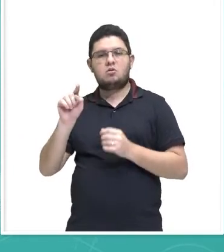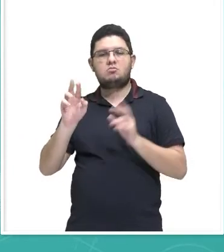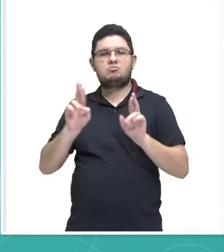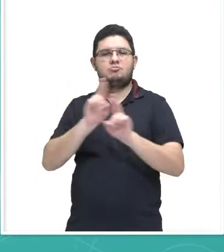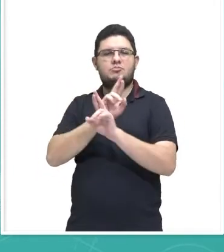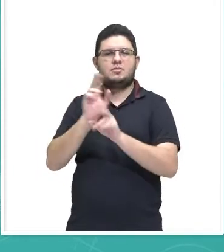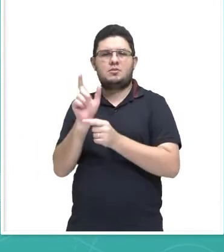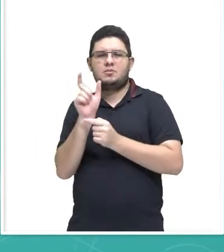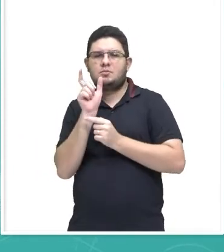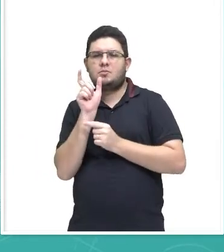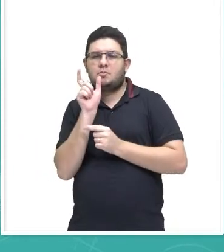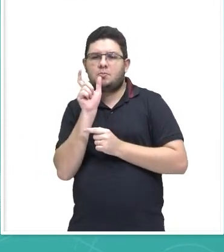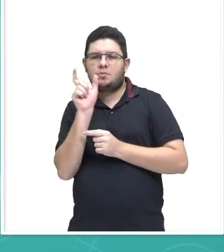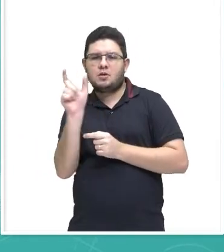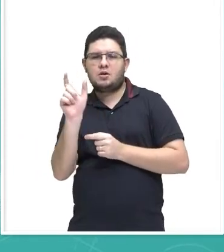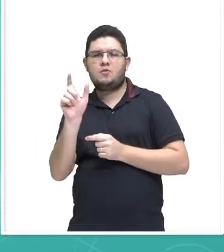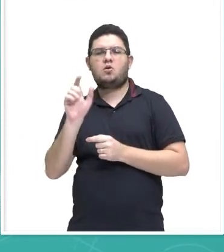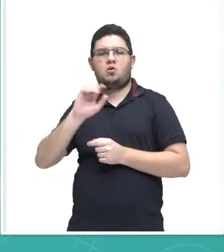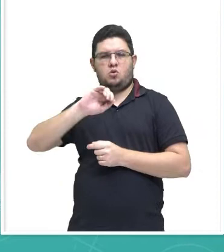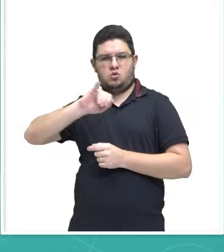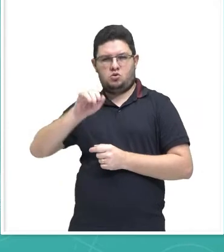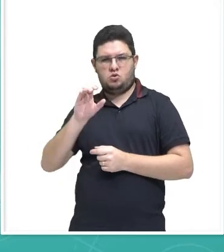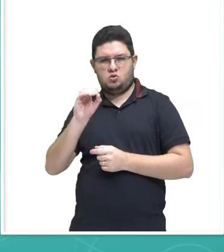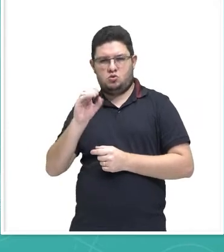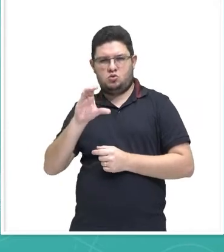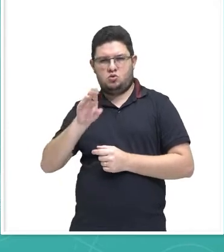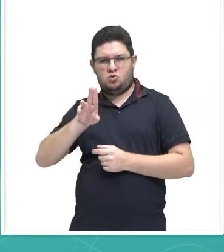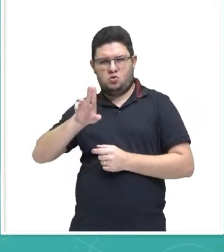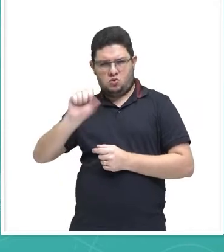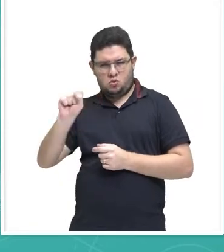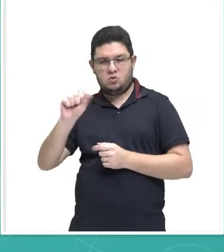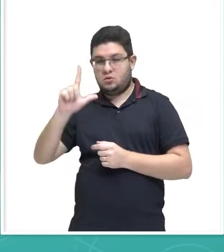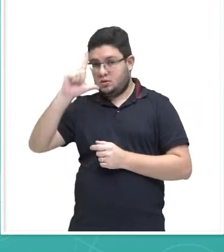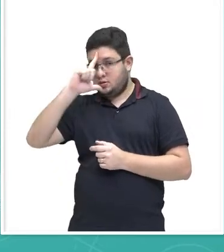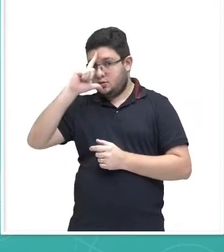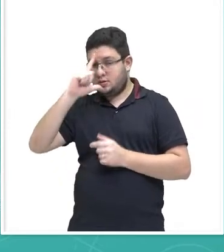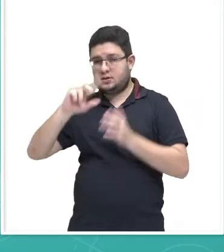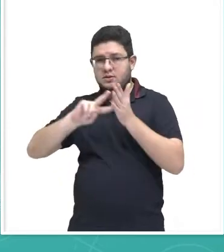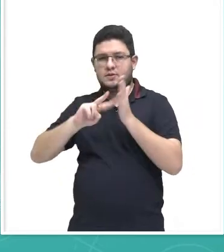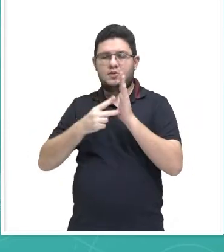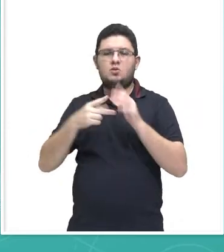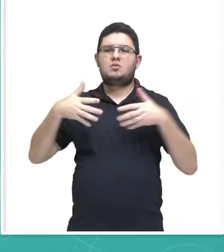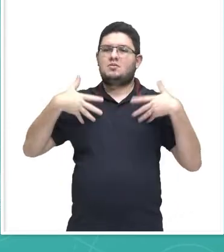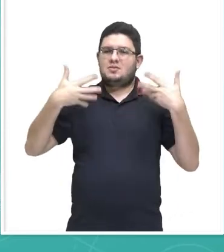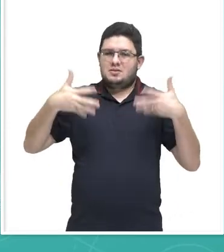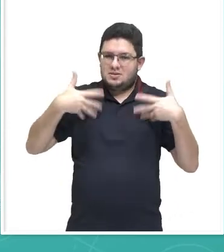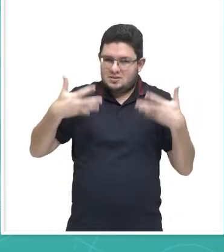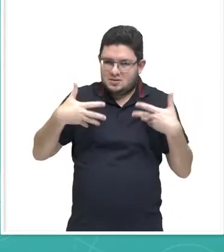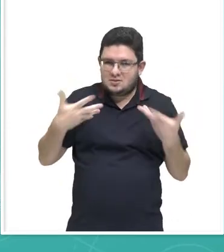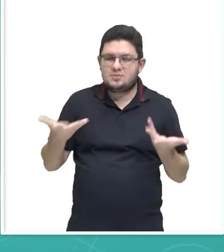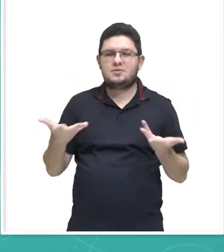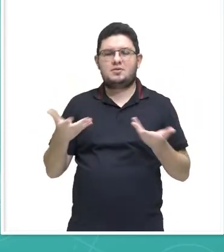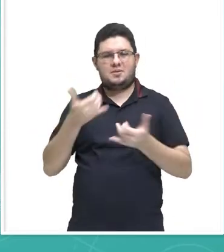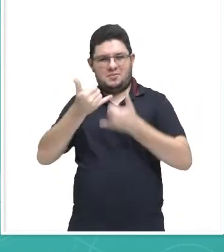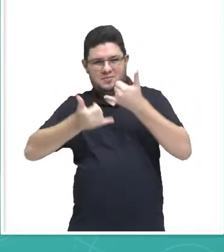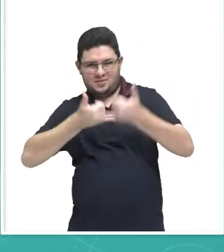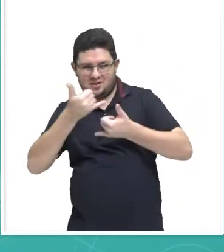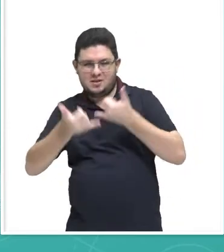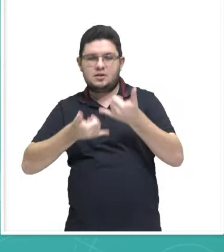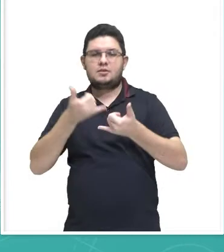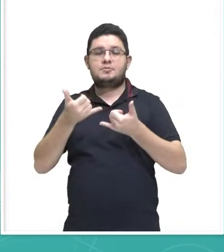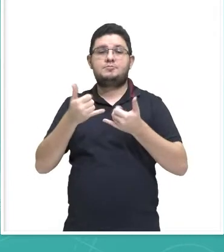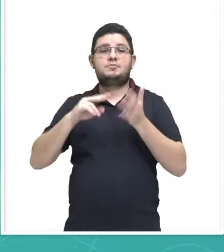que significa gracejo, brincadeira, divertimento, ou seja, está relacionado à nossa